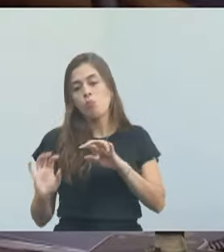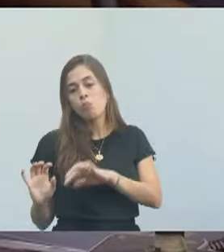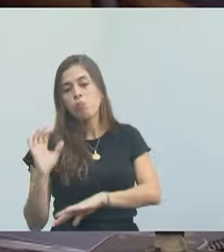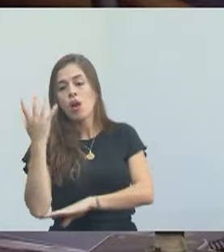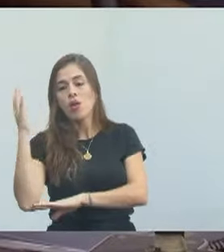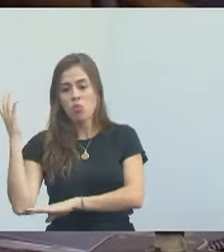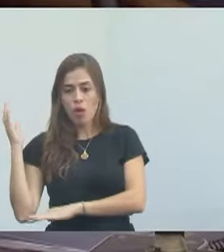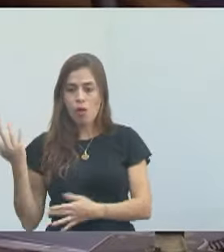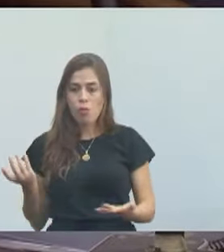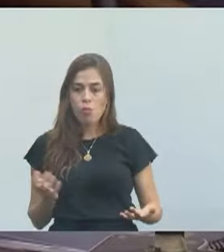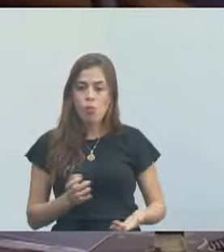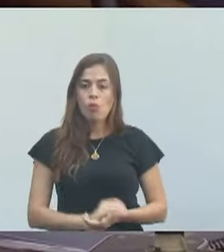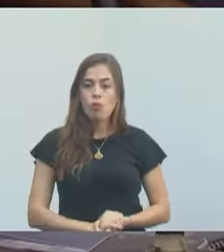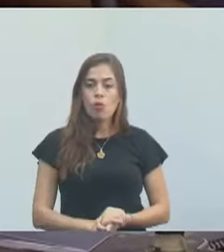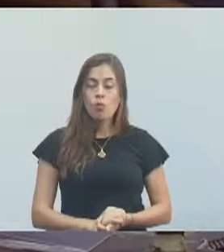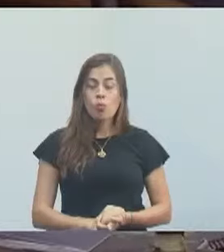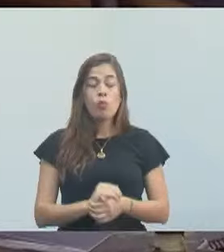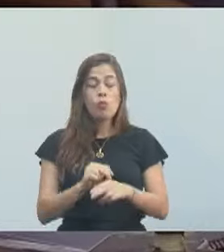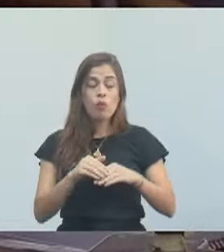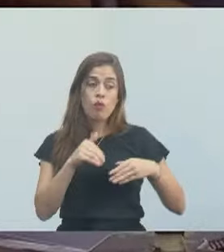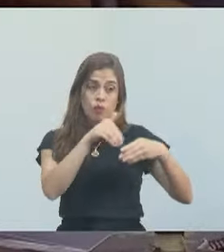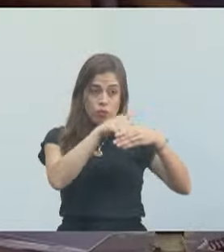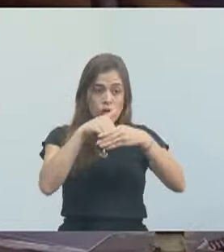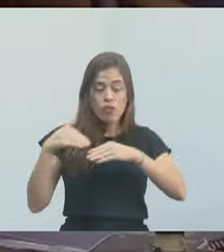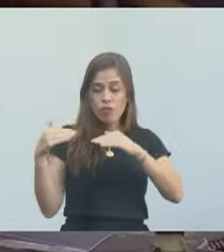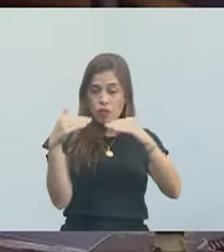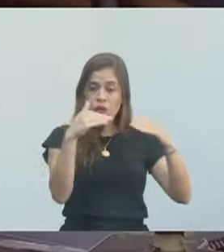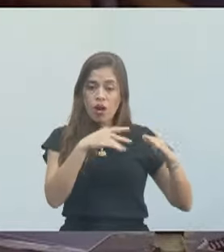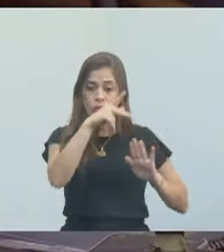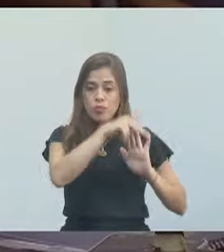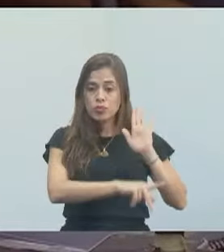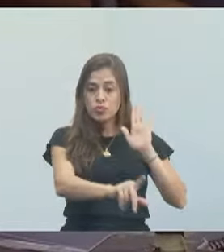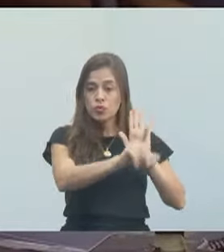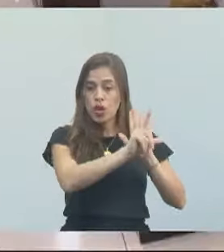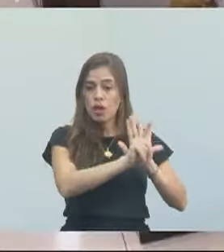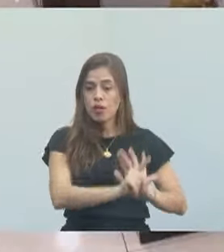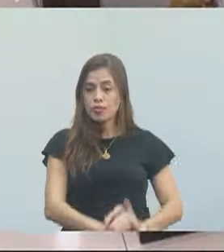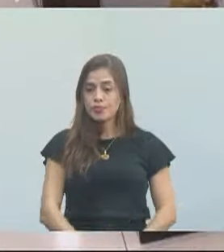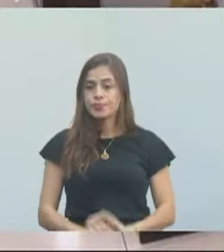imaterial. Portanto, eu vou votar favorável a esse projeto de lei.